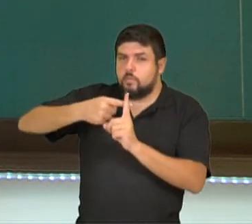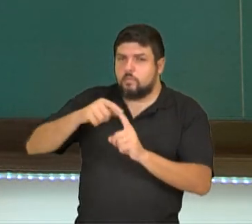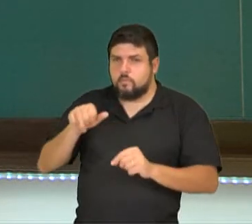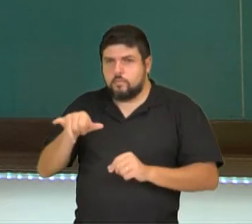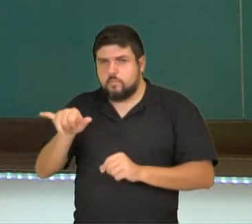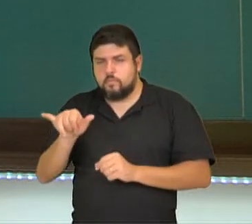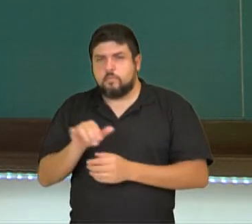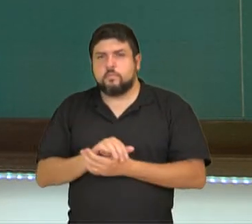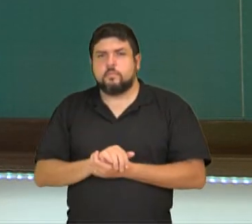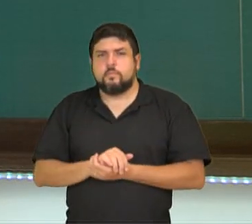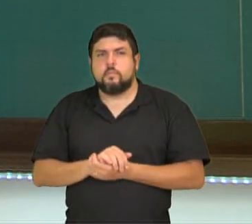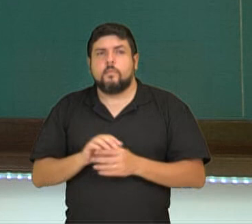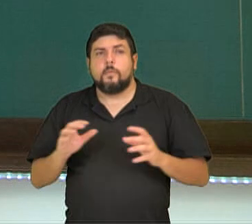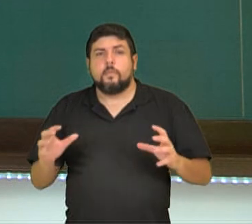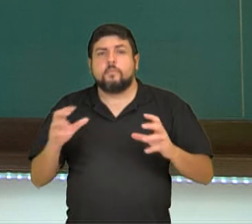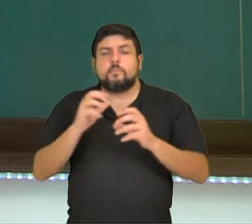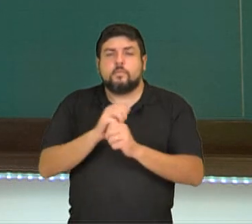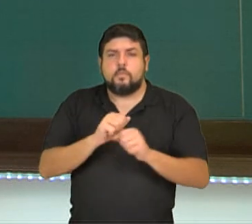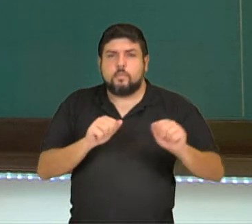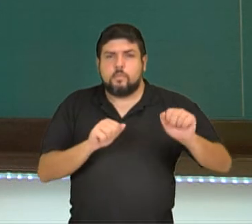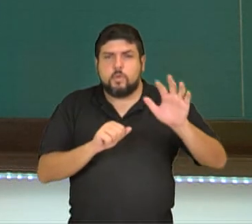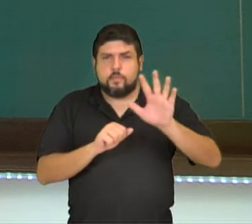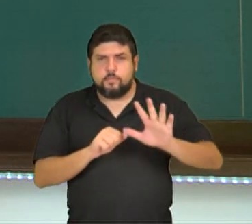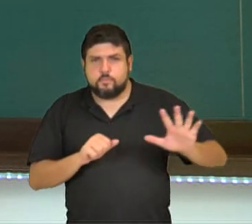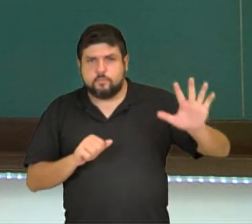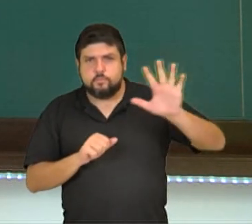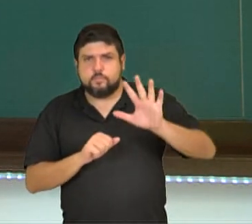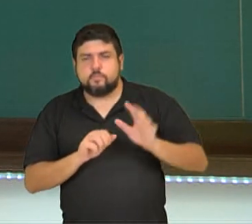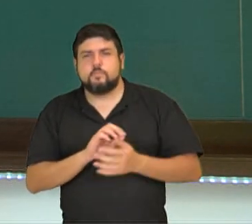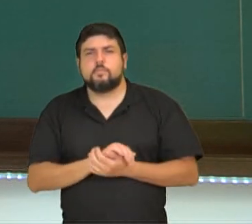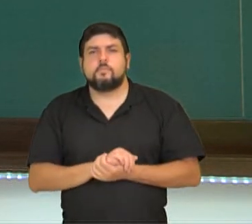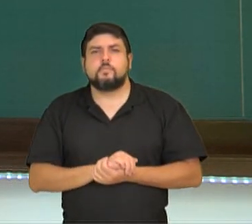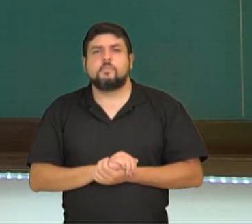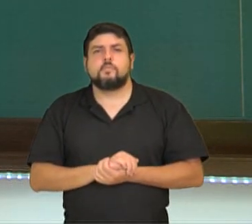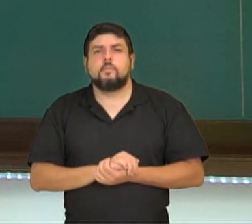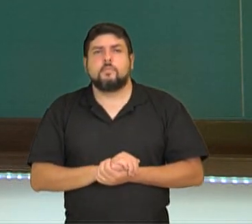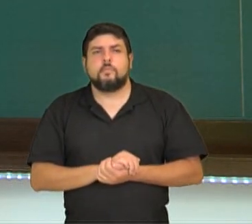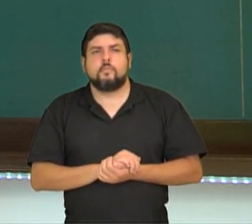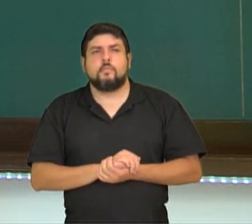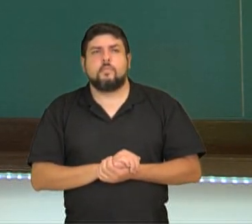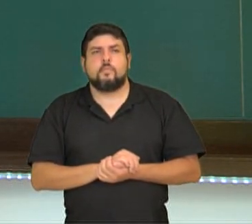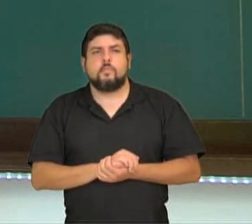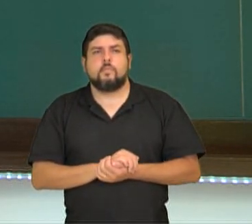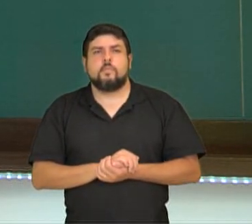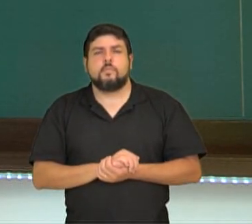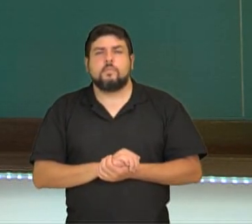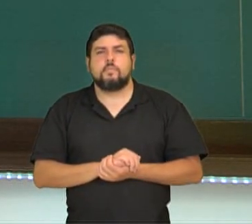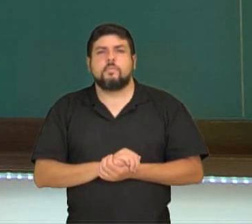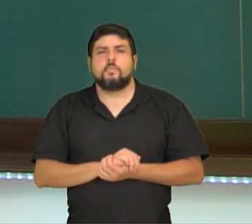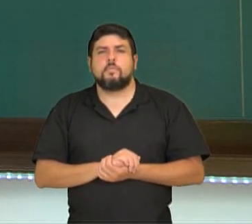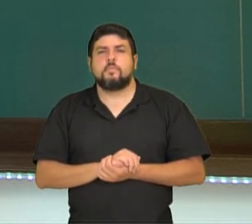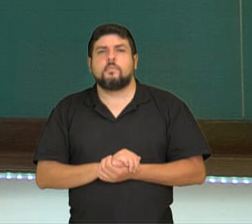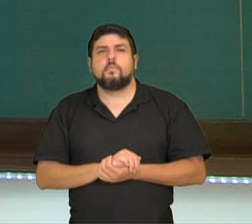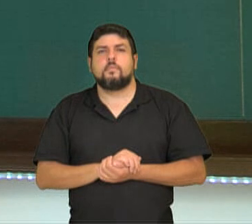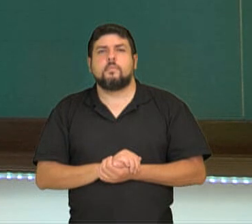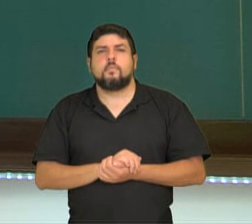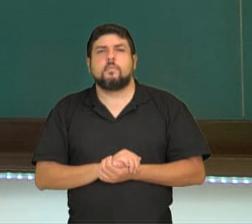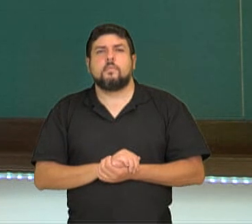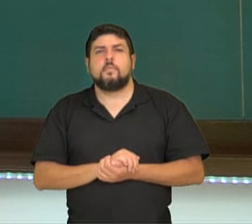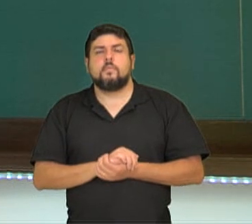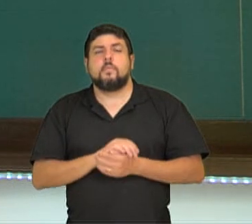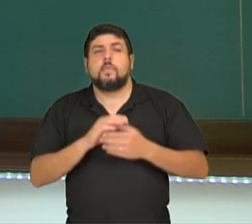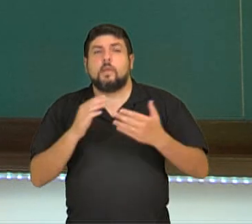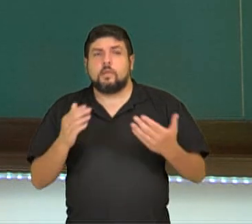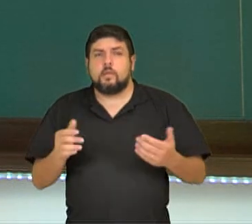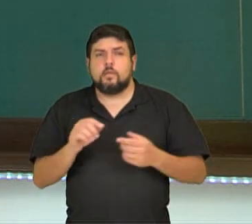aqui me dá a área total também. Então, se a expressão anterior era essa, e a expressão que a gente viu agora